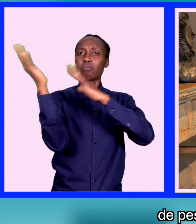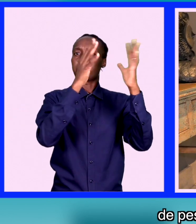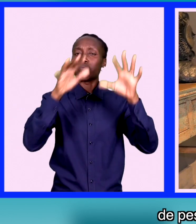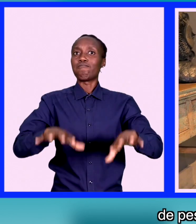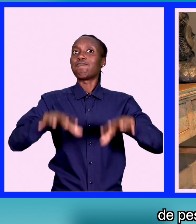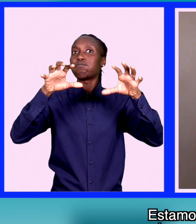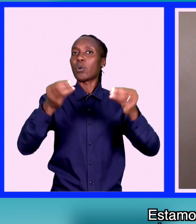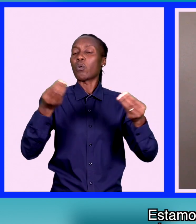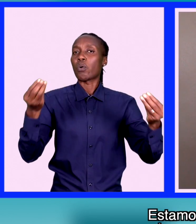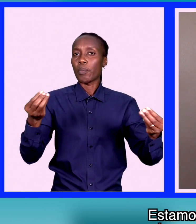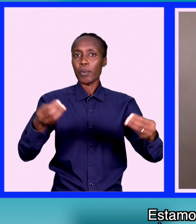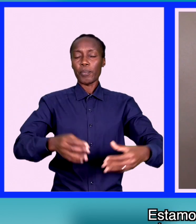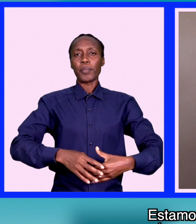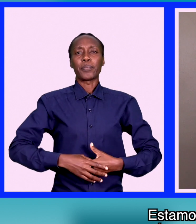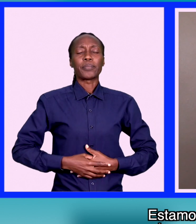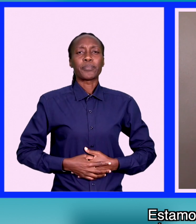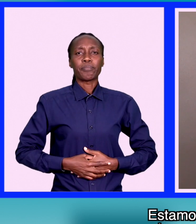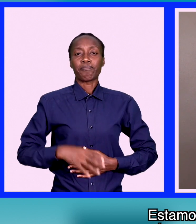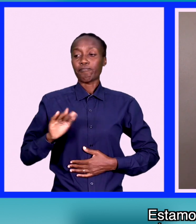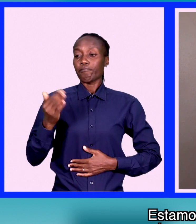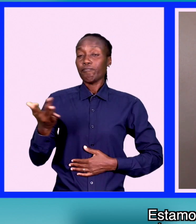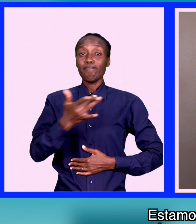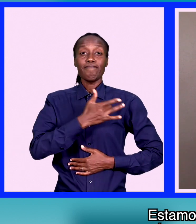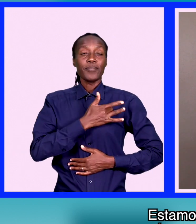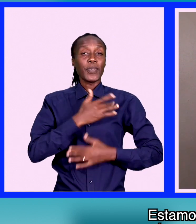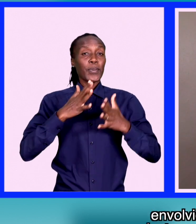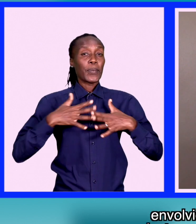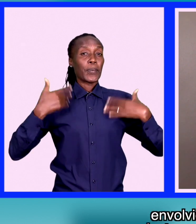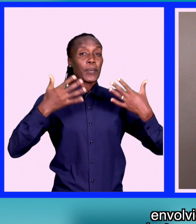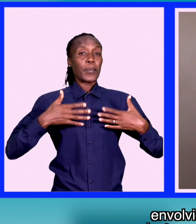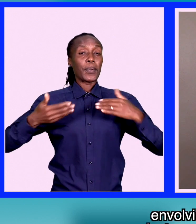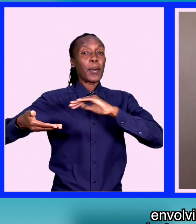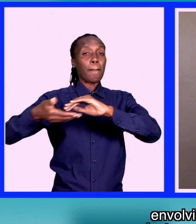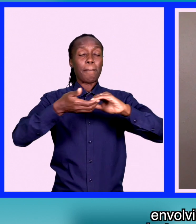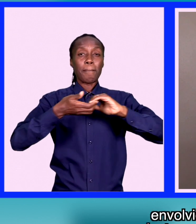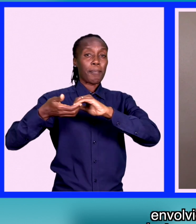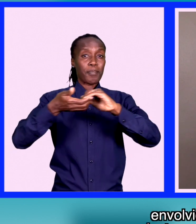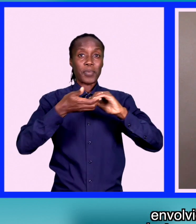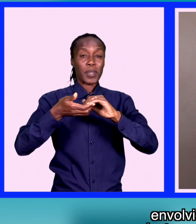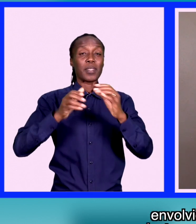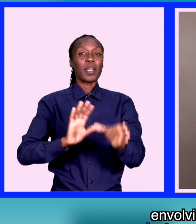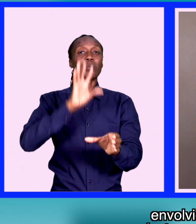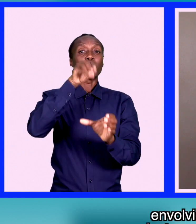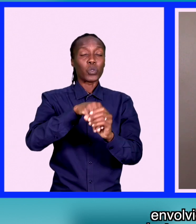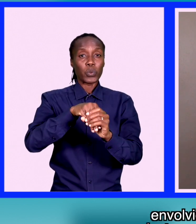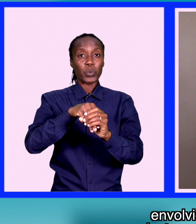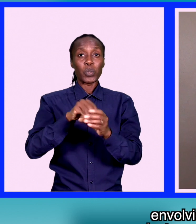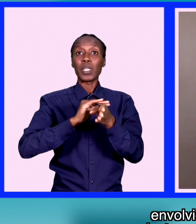a desastres. Então, estamos muito satisfeitos. É por isso que todos os parceiros envolvidos na implementação destes projetos